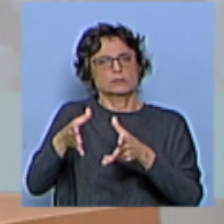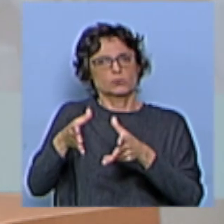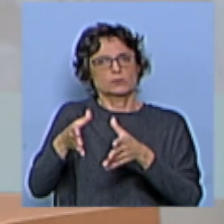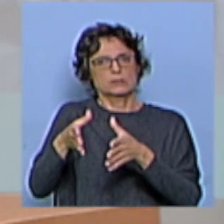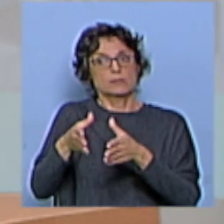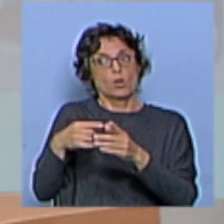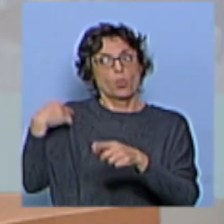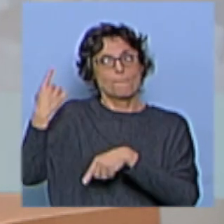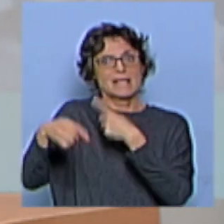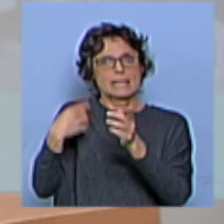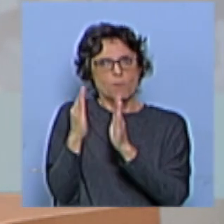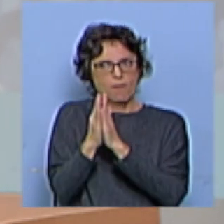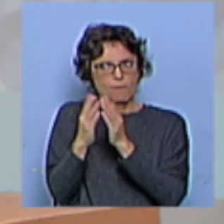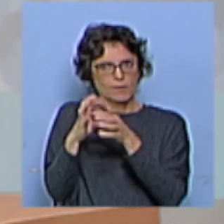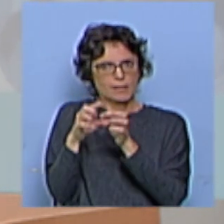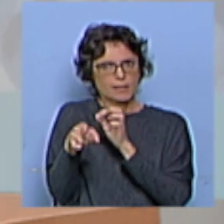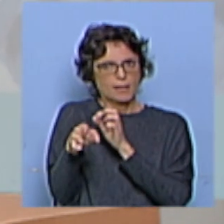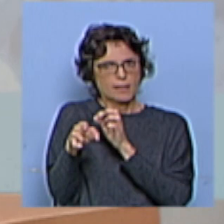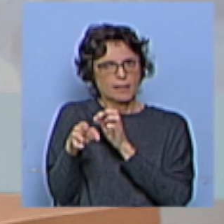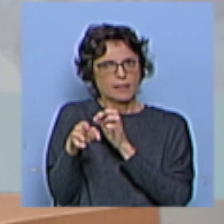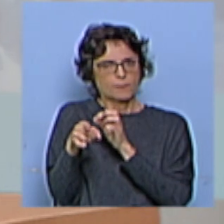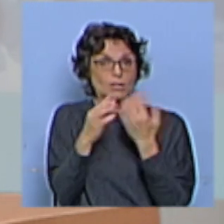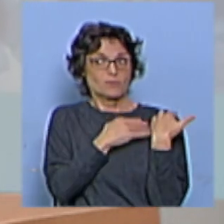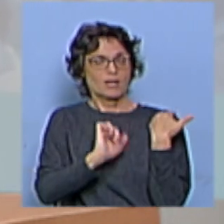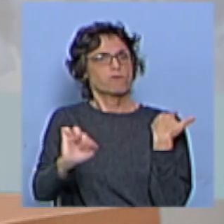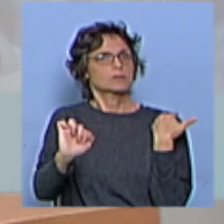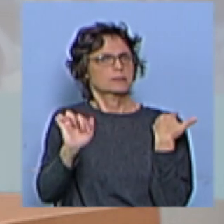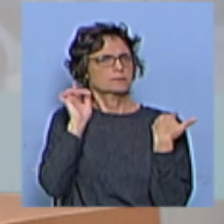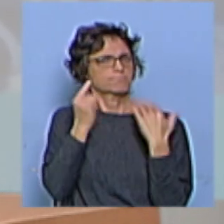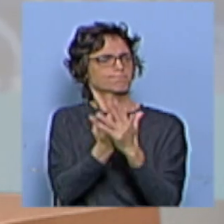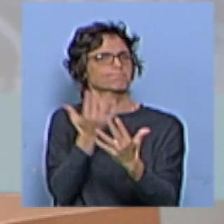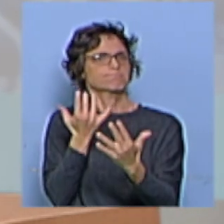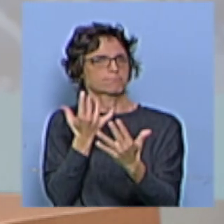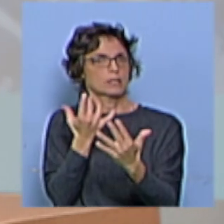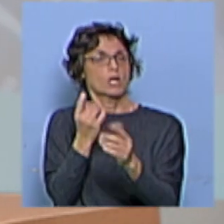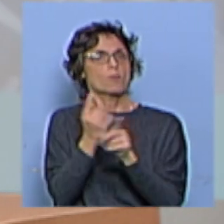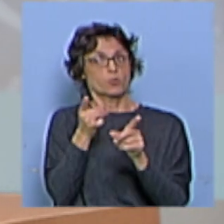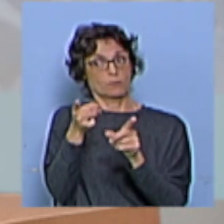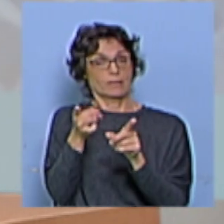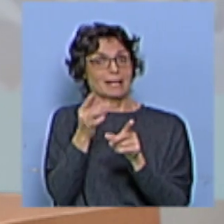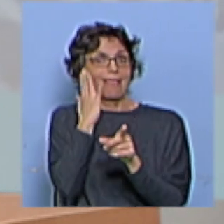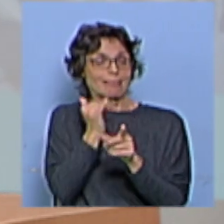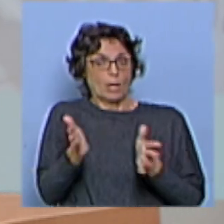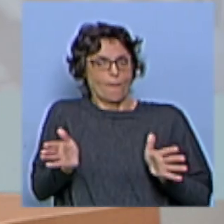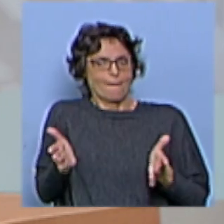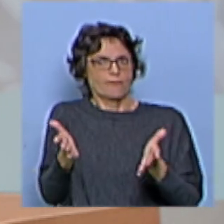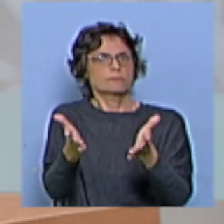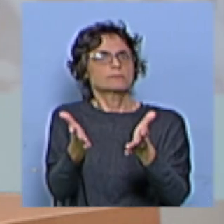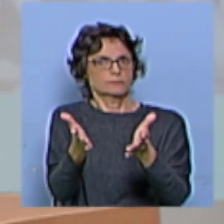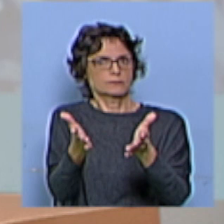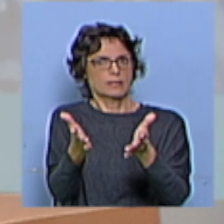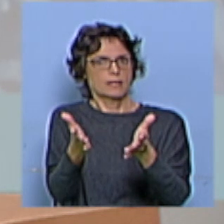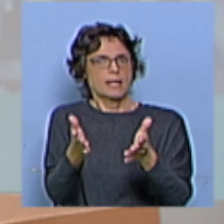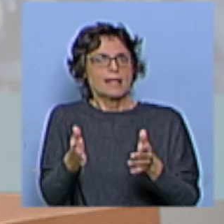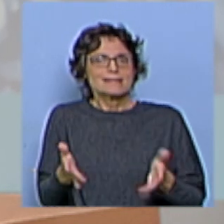com património, envolvendo património religioso, e isso envolve todo o território e procura puxar um pouco por todas as